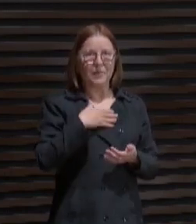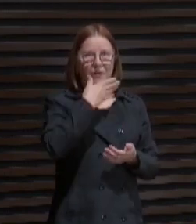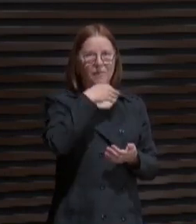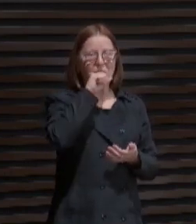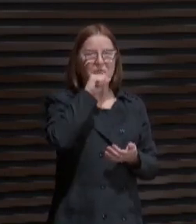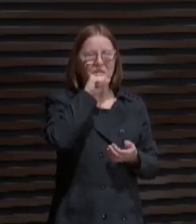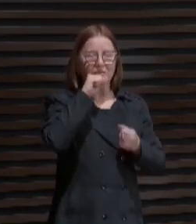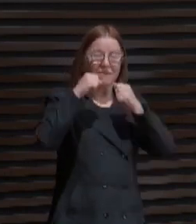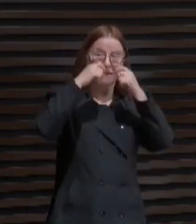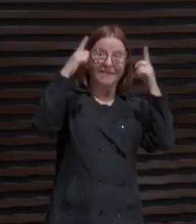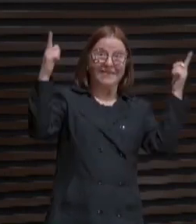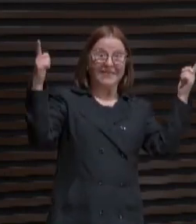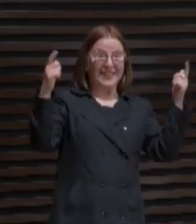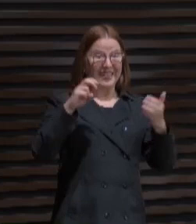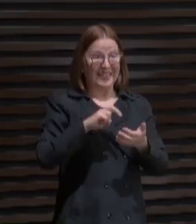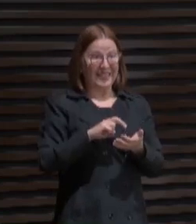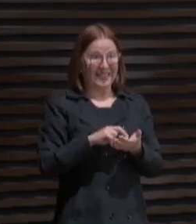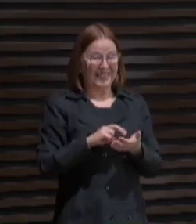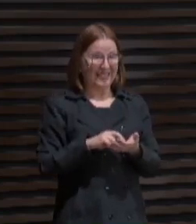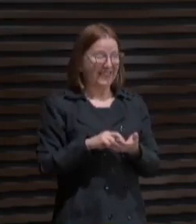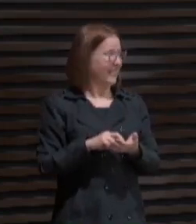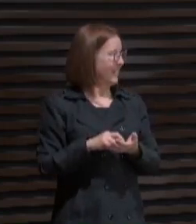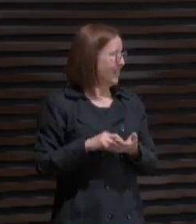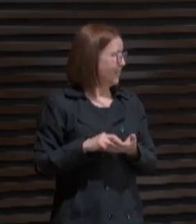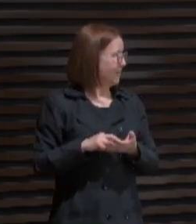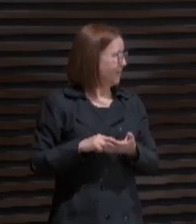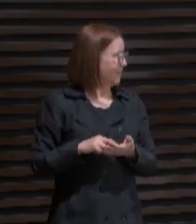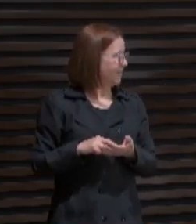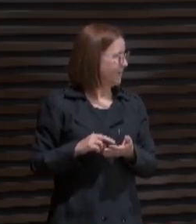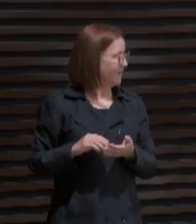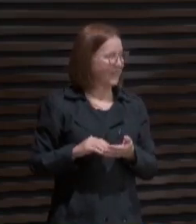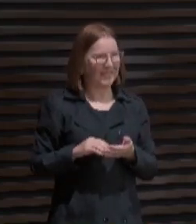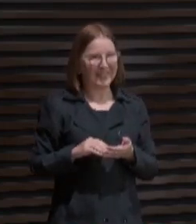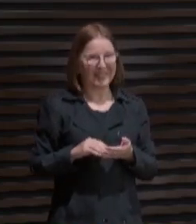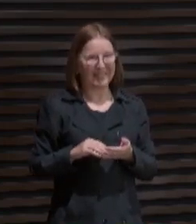nós cedinho, e a gente brincava que ele tinha a chave da igreja, que era o primeiro a chegar.